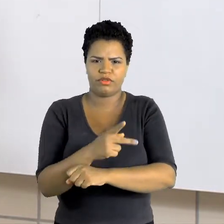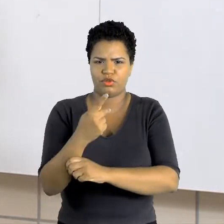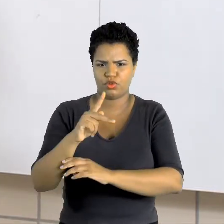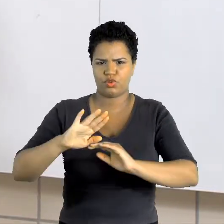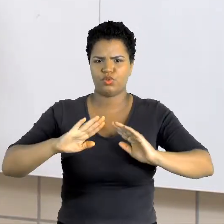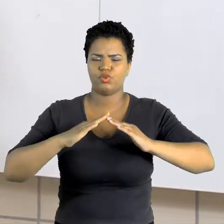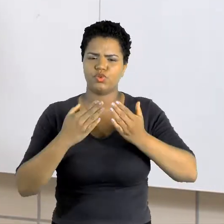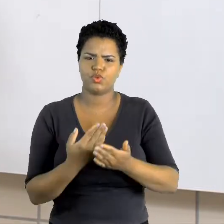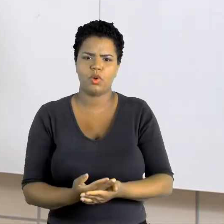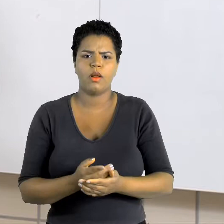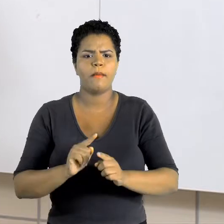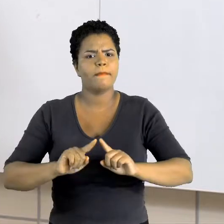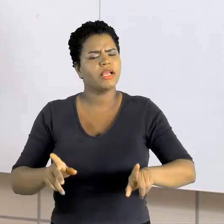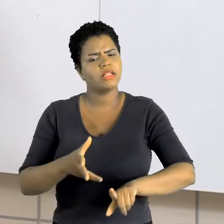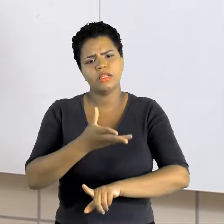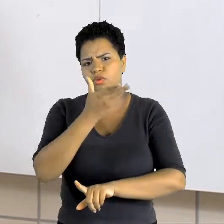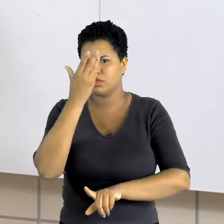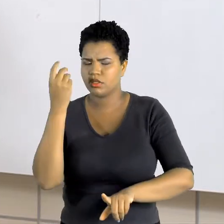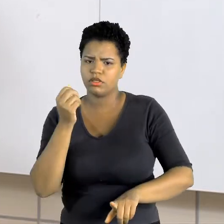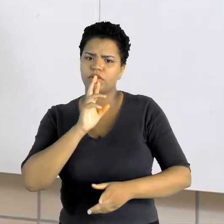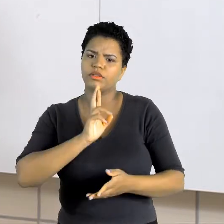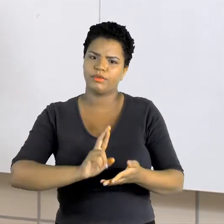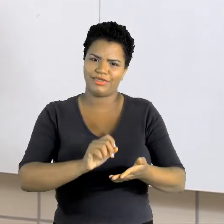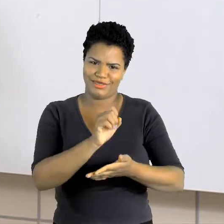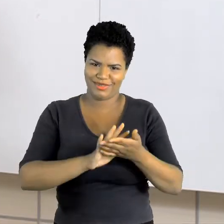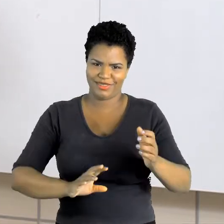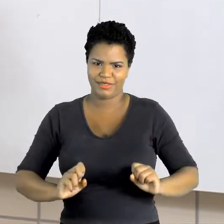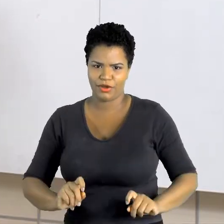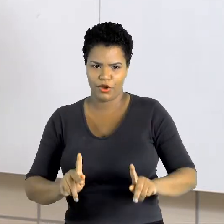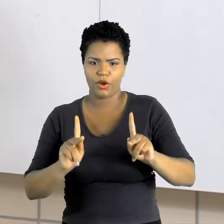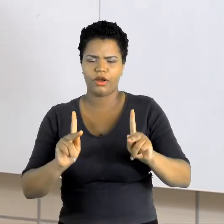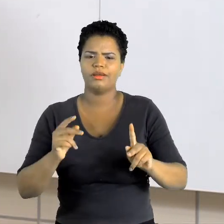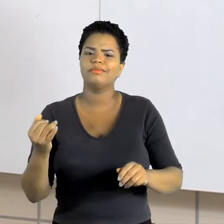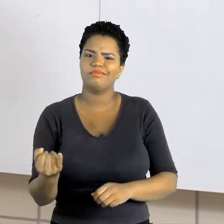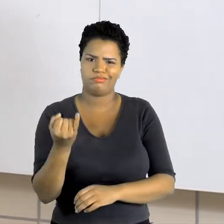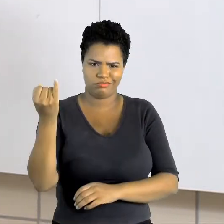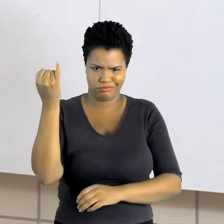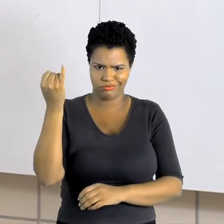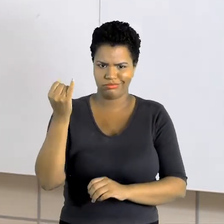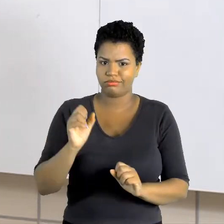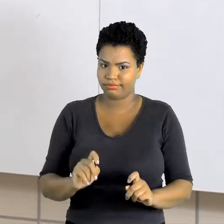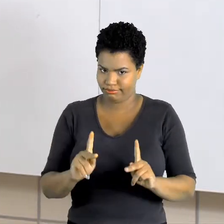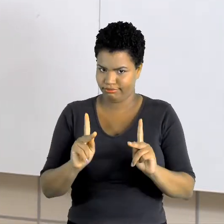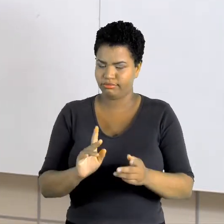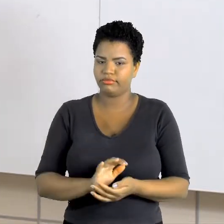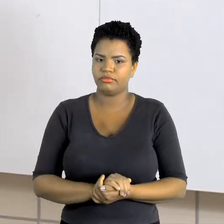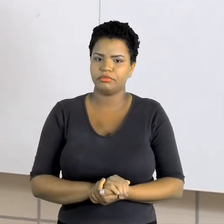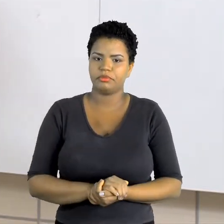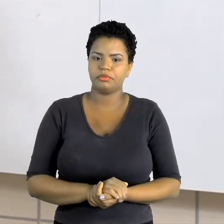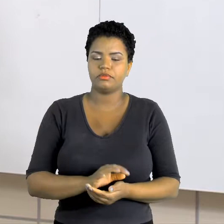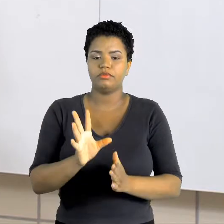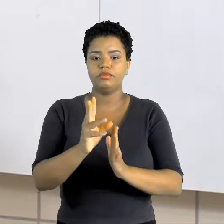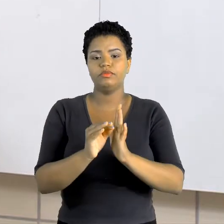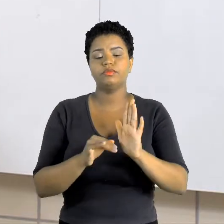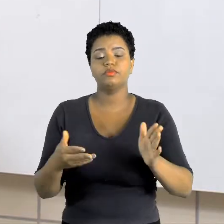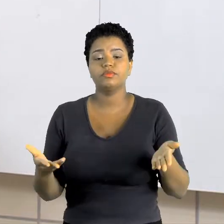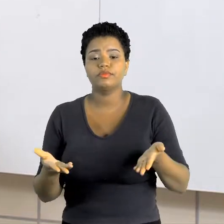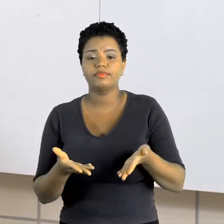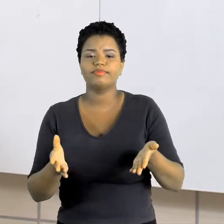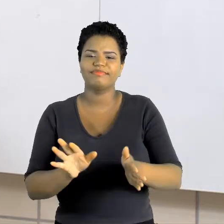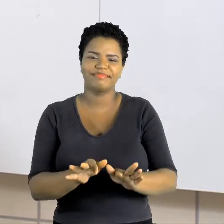deixe de realizar as atividades, ok, galerinha? Isso é muito importante, ok? O conteúdo de hoje é um conteúdo